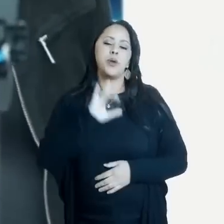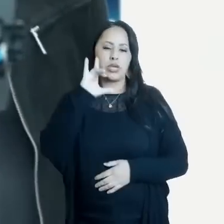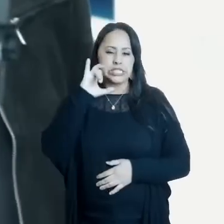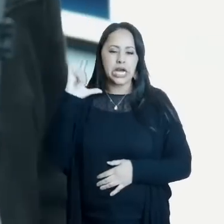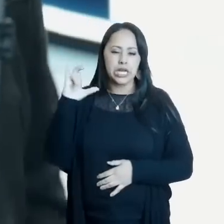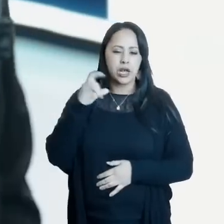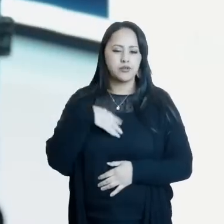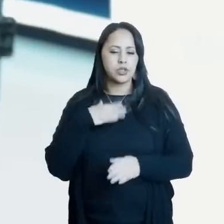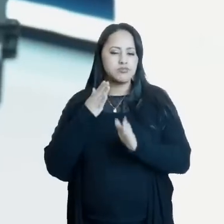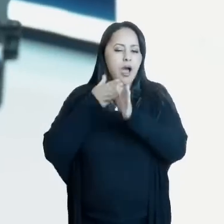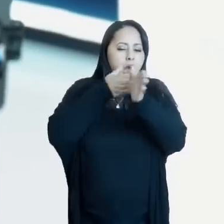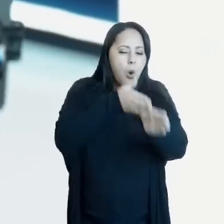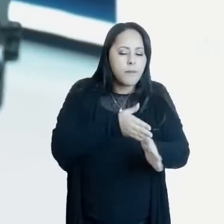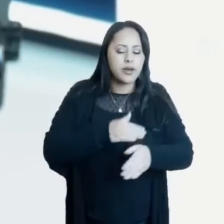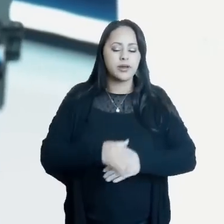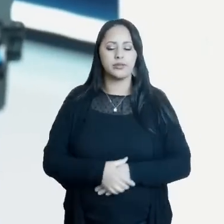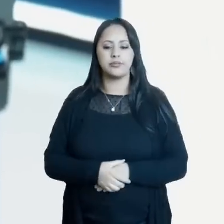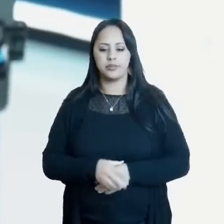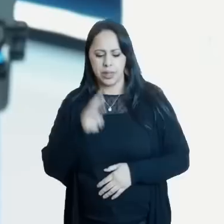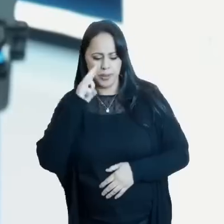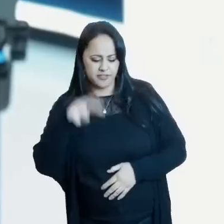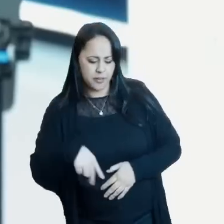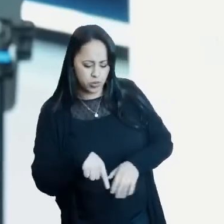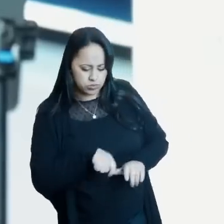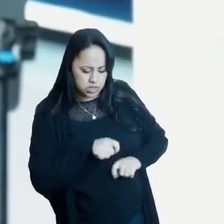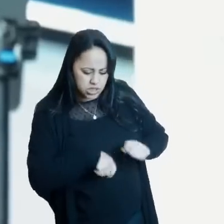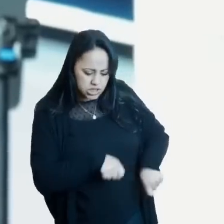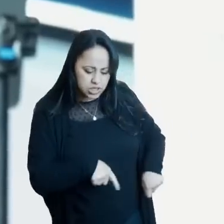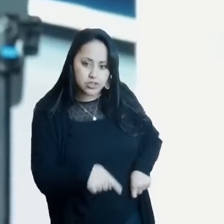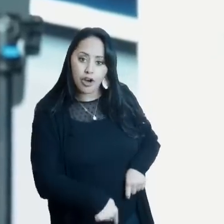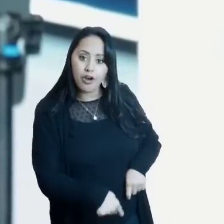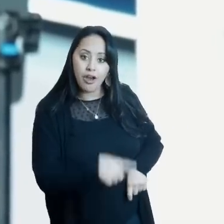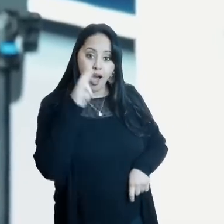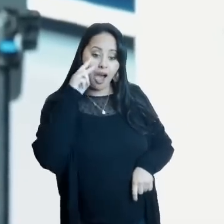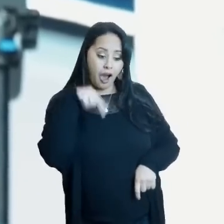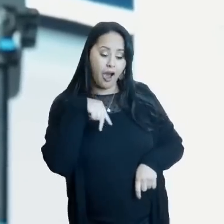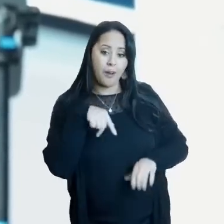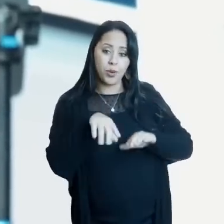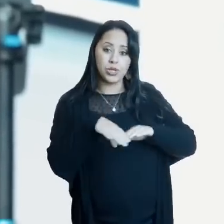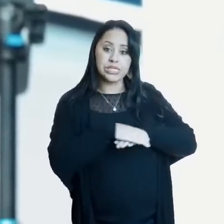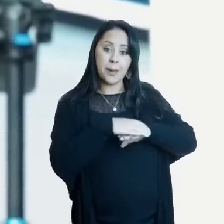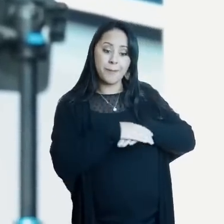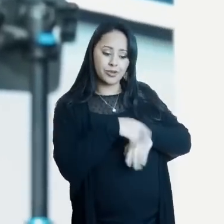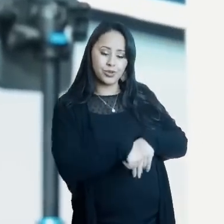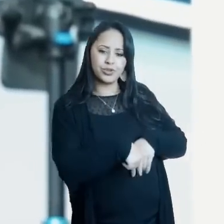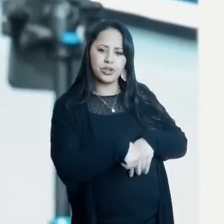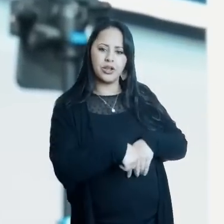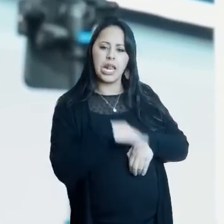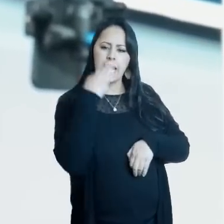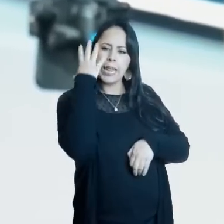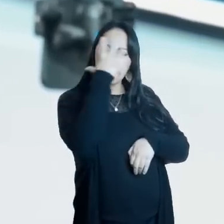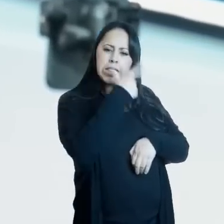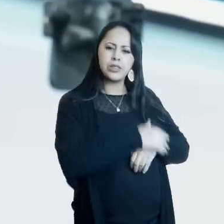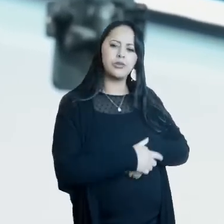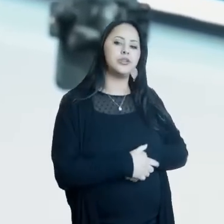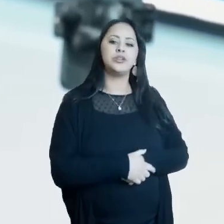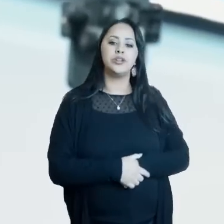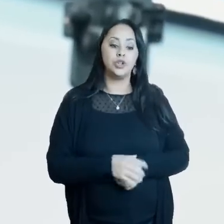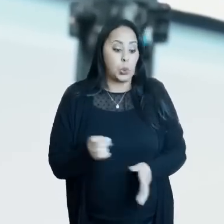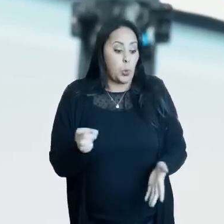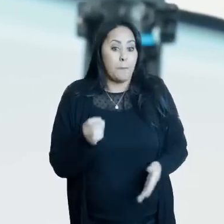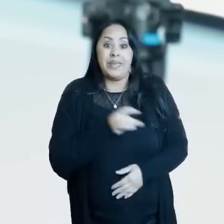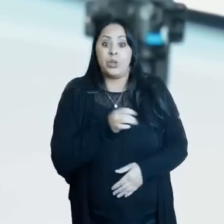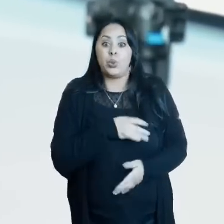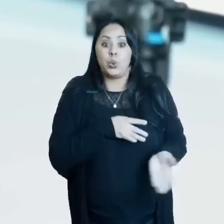aqui, ó. Depois dá um closezinho no tênis aqui, não sei se dá pra pegar. Ganhei um tênis da Gucci do Pedro aqui, ó. Sou um bom amigo. Branquinho, também. Eu tô até com